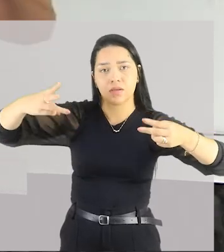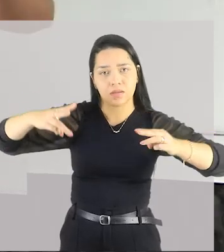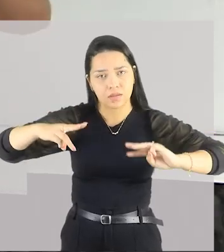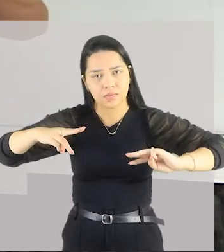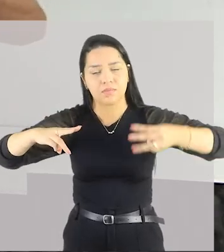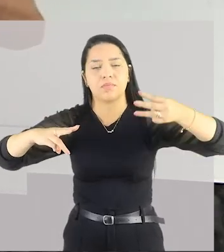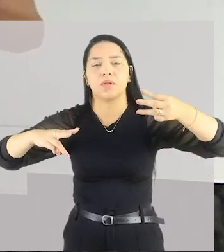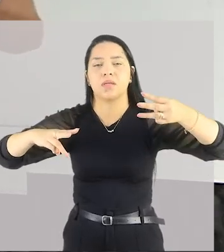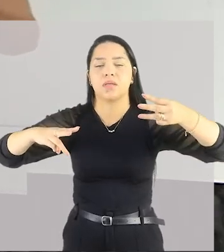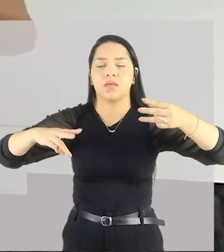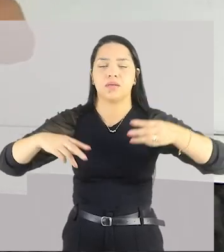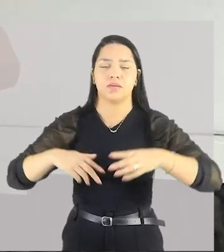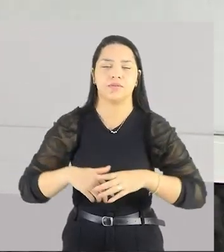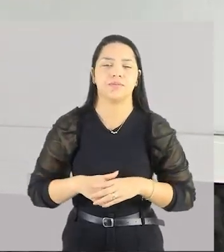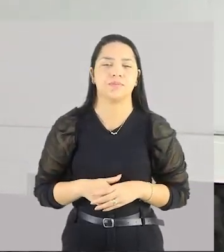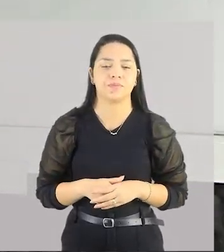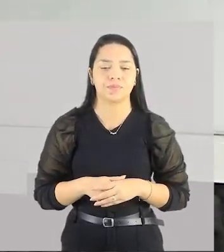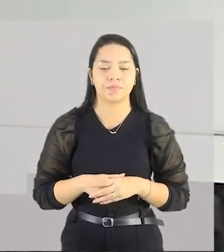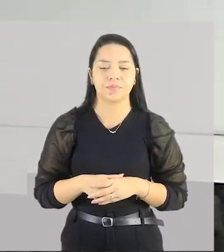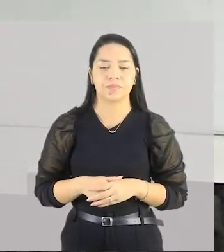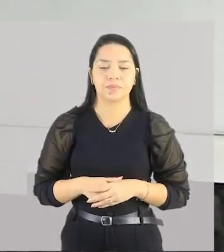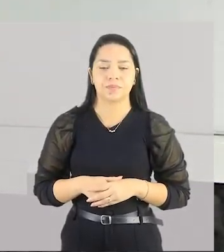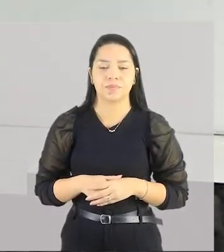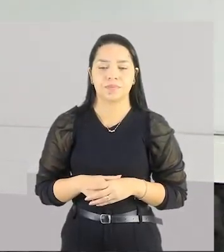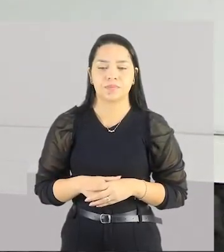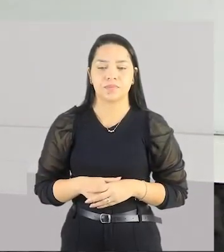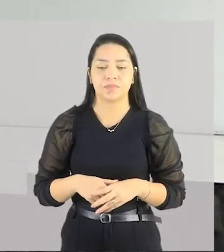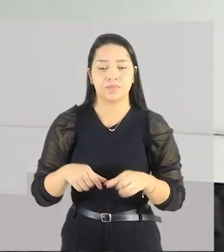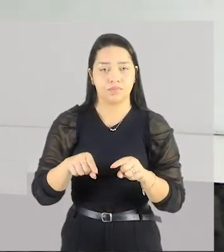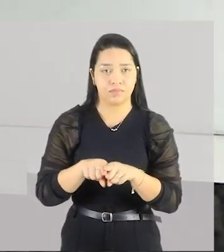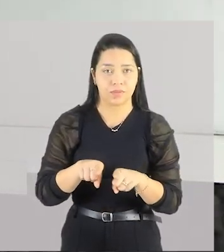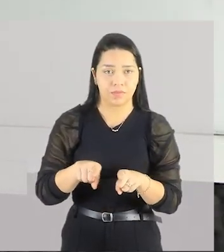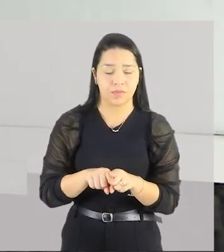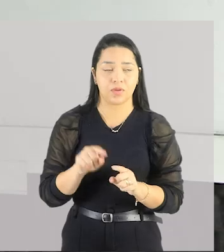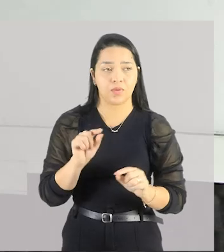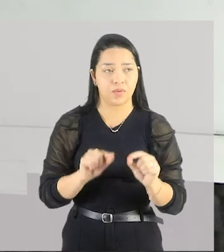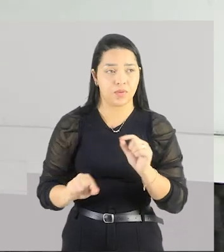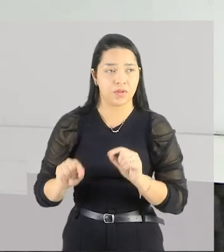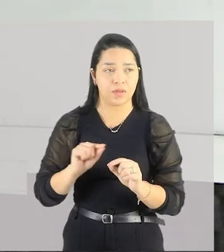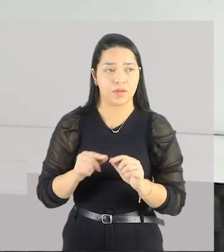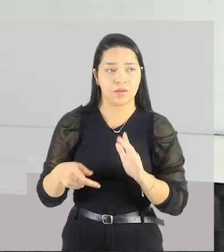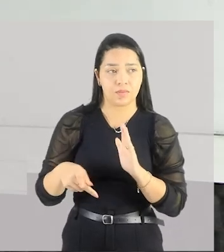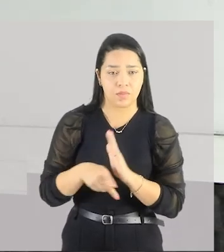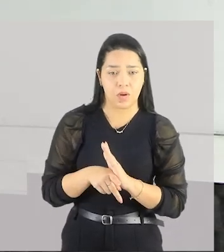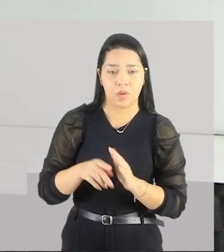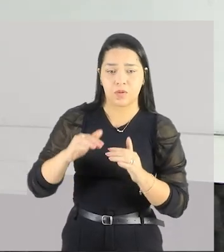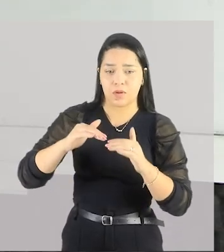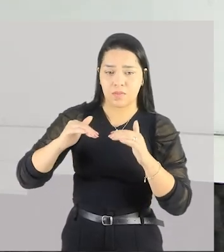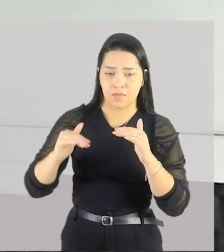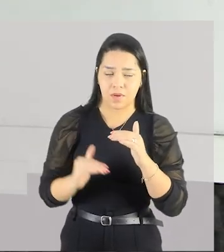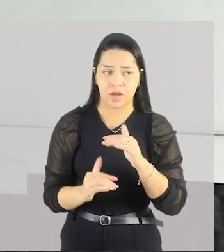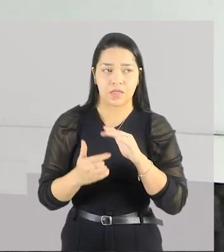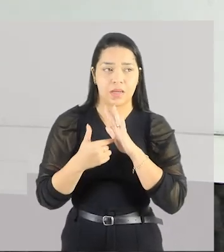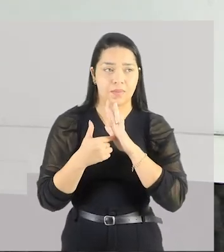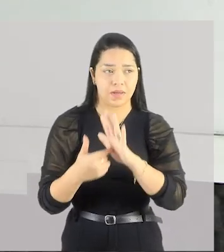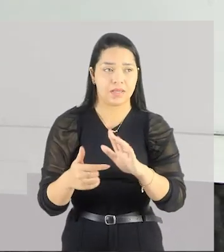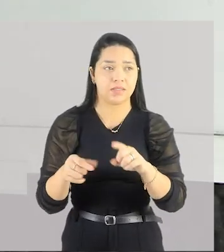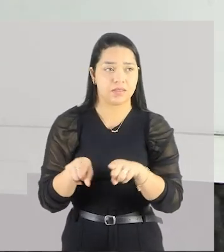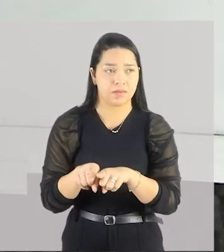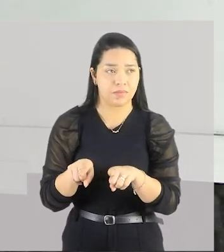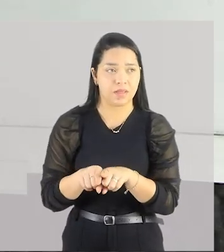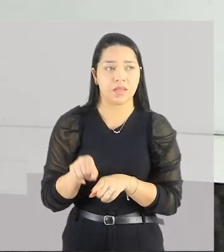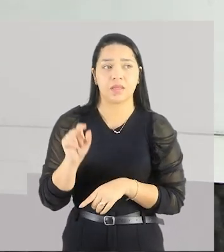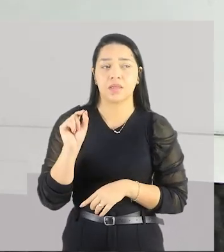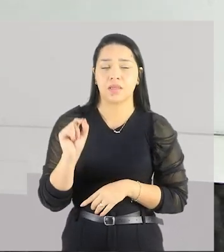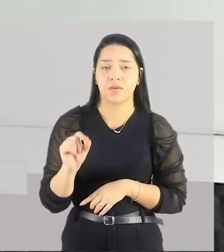são inversamente o quê? Proporcionais, tá? Então, o que isso significa? Que a força, ela